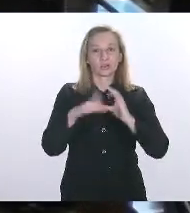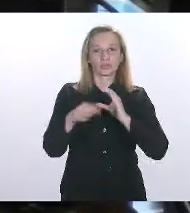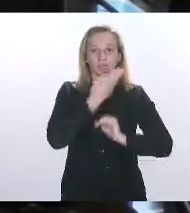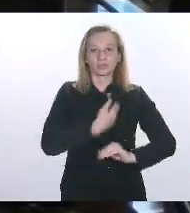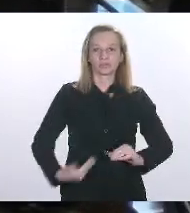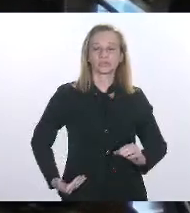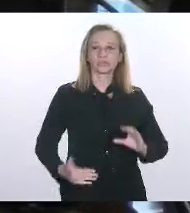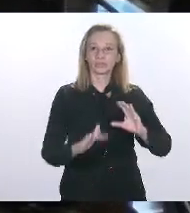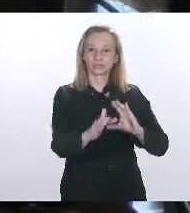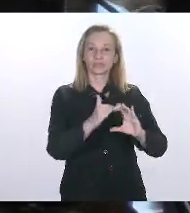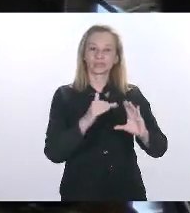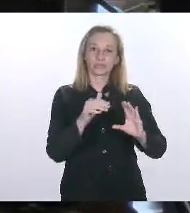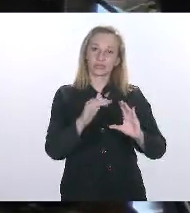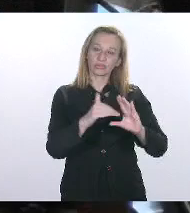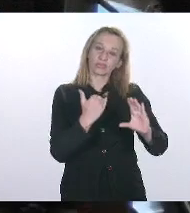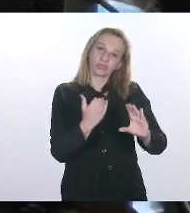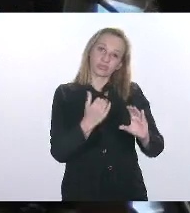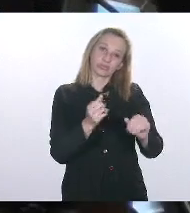governo vai dizer que é para fazer.